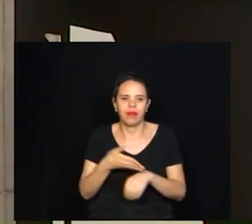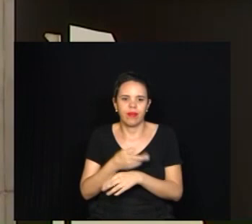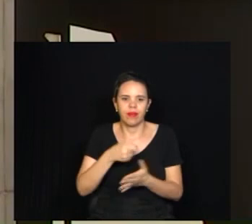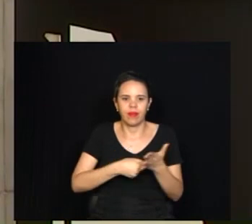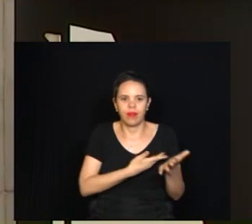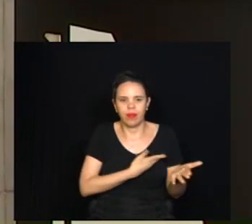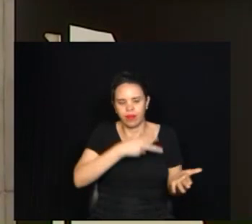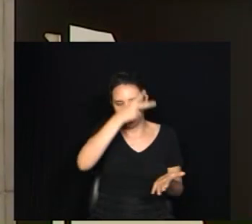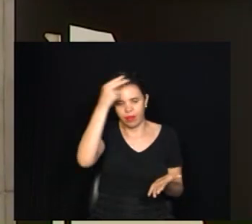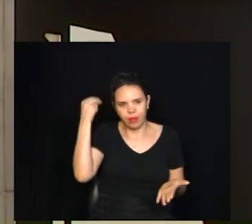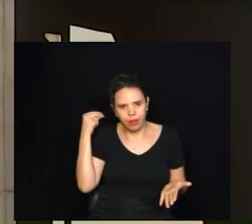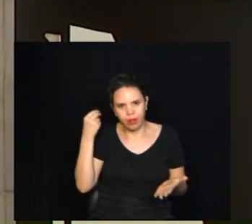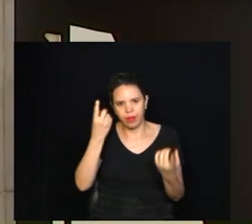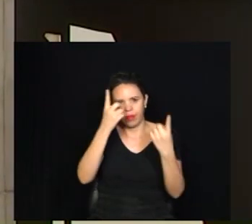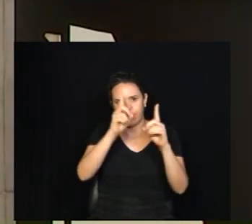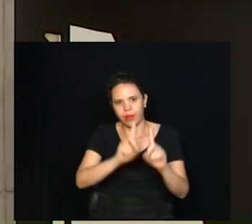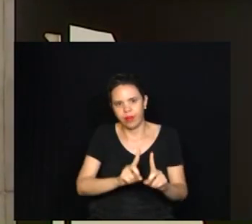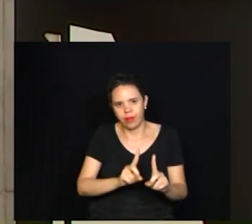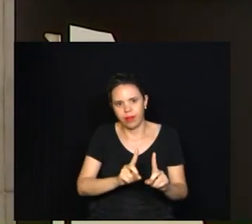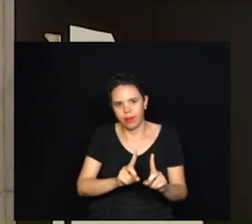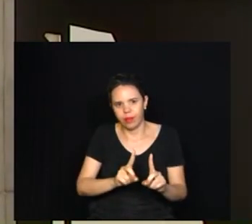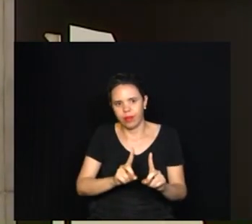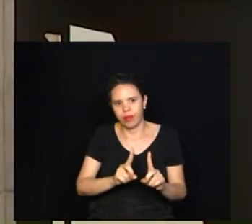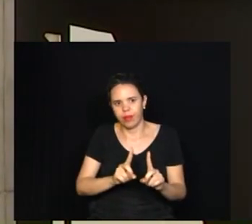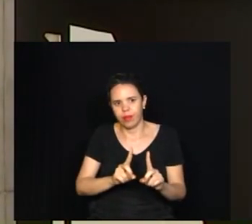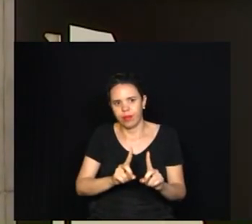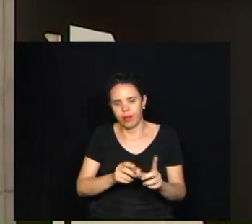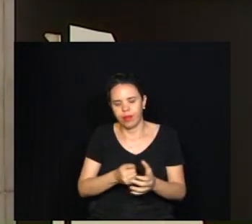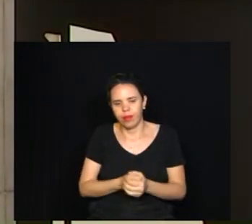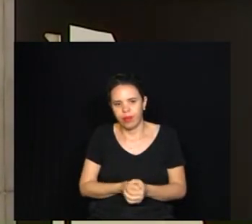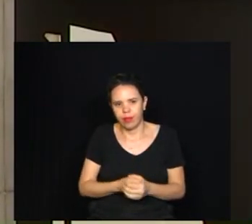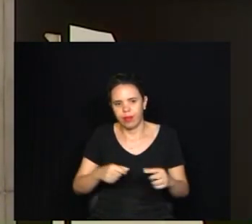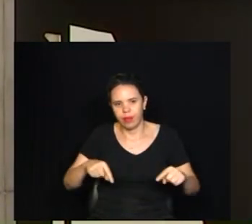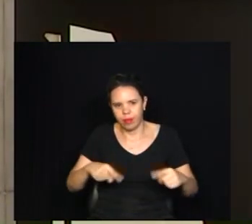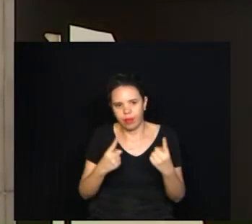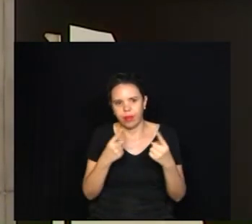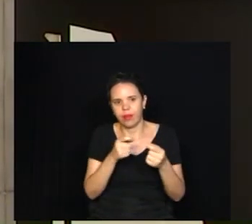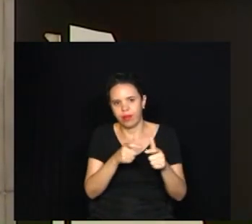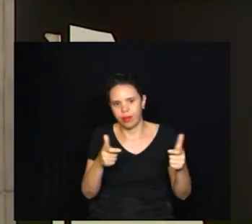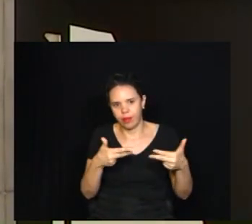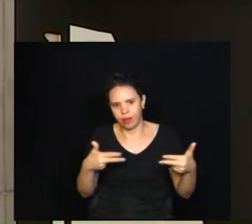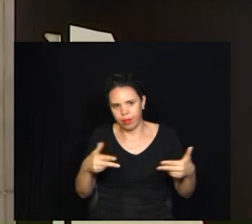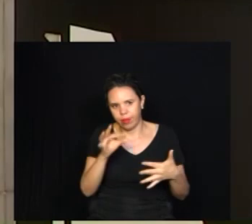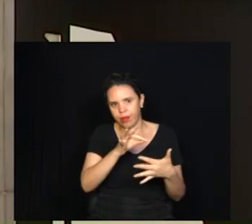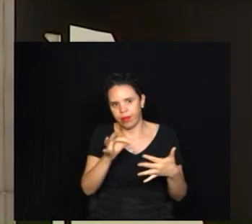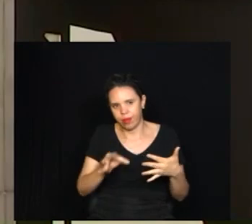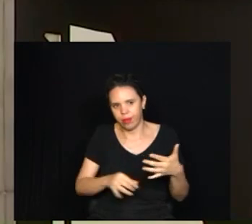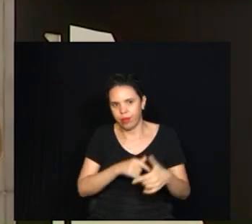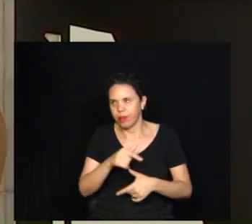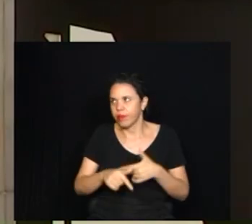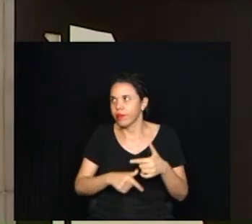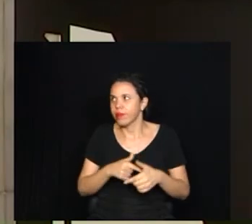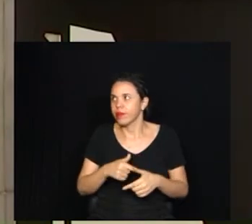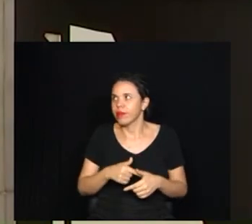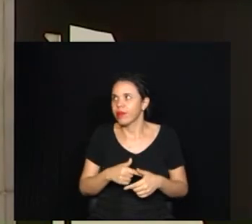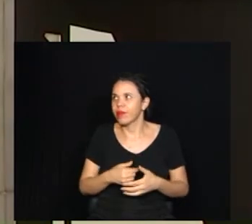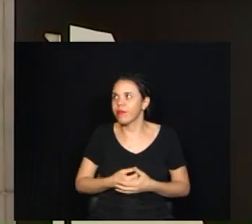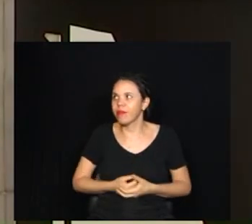políticas públicas para pessoas com deficiência, secretária? Os desafios são grandes, então nós temos trabalhado com frentes.